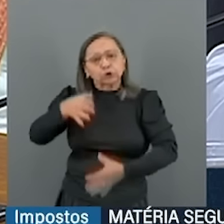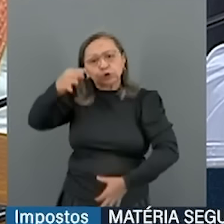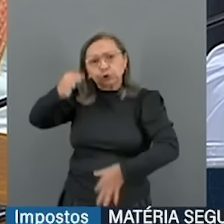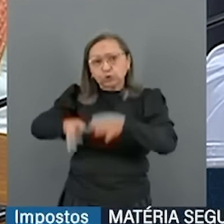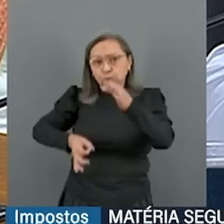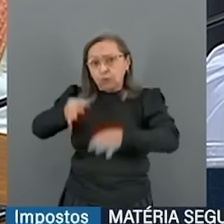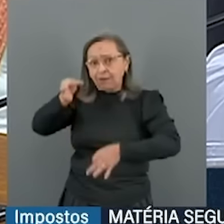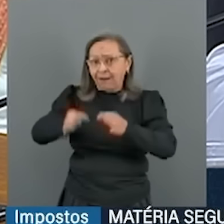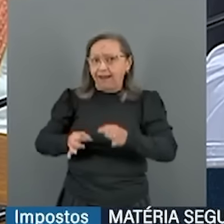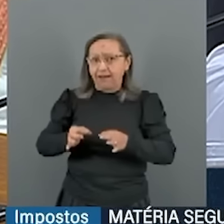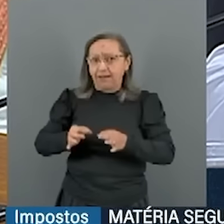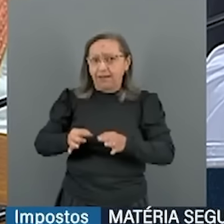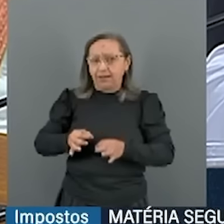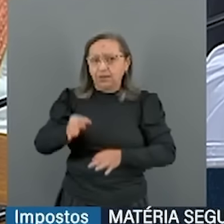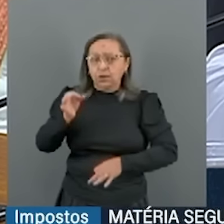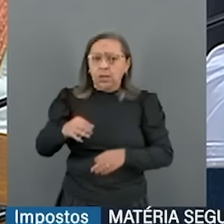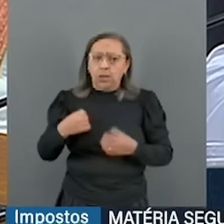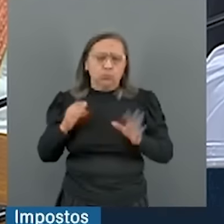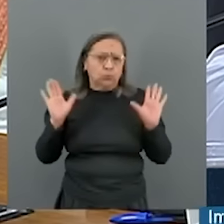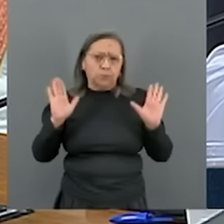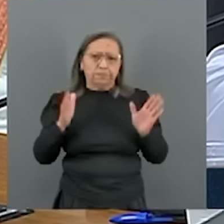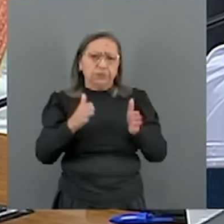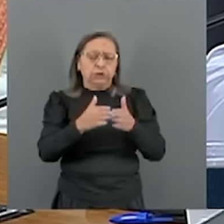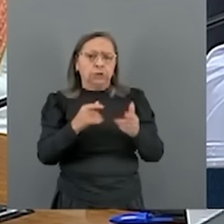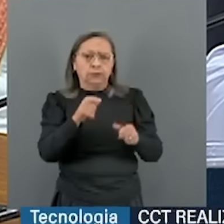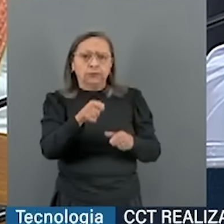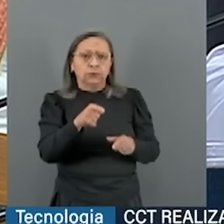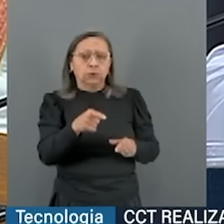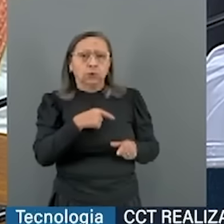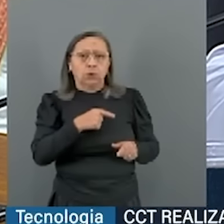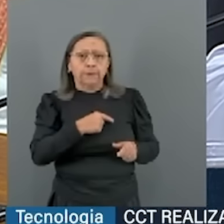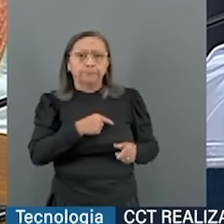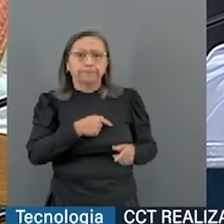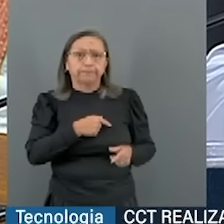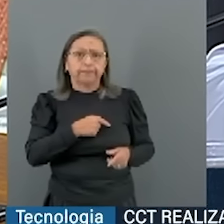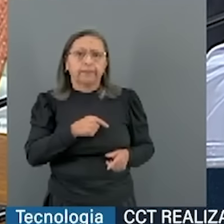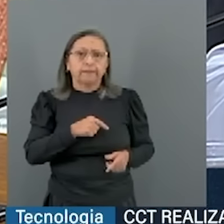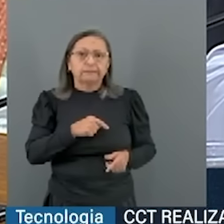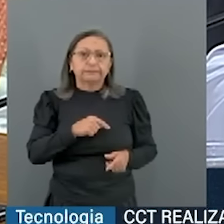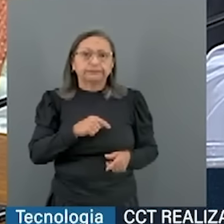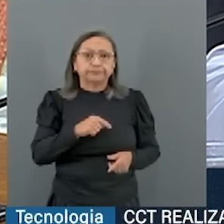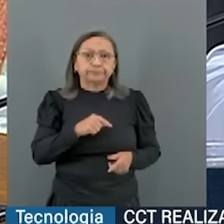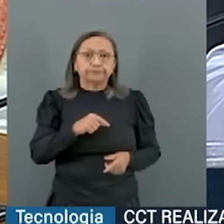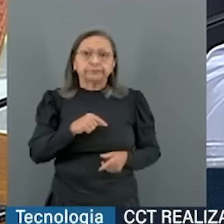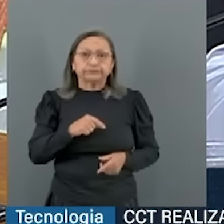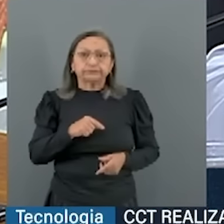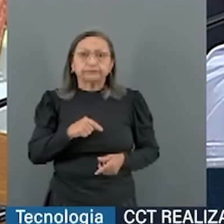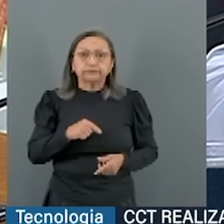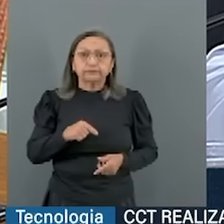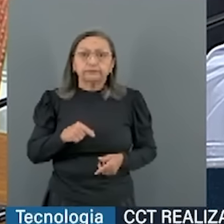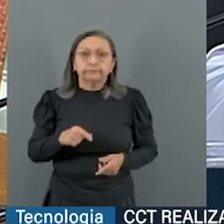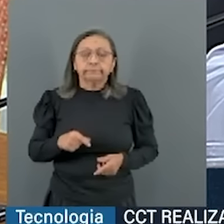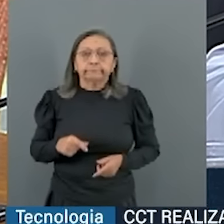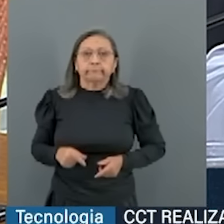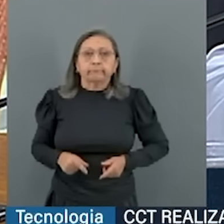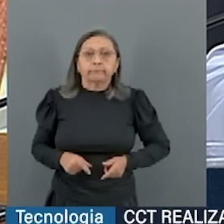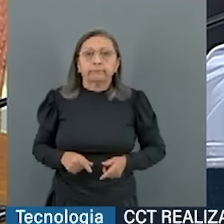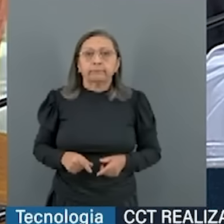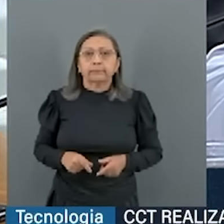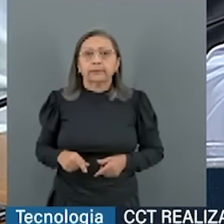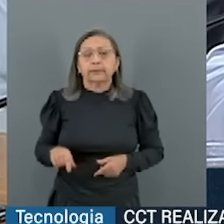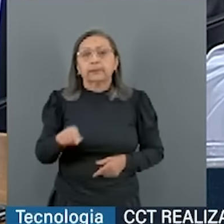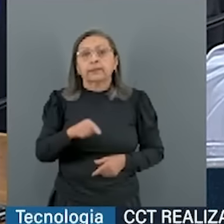fazer qualquer juízo sobre o seu futuro colega, que é o ministro Fachin, foi